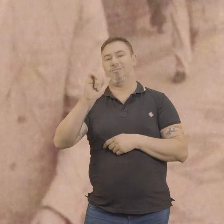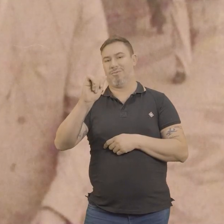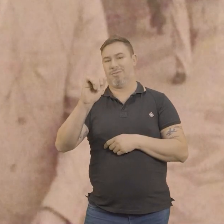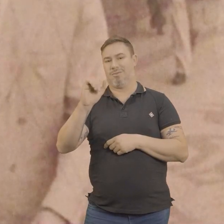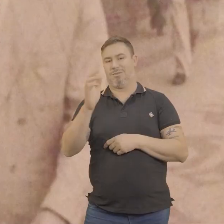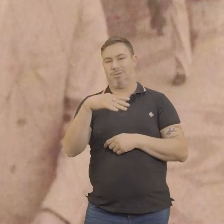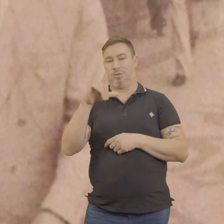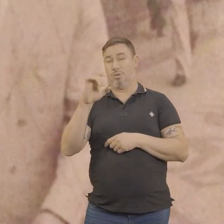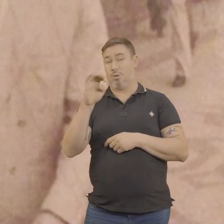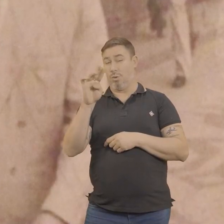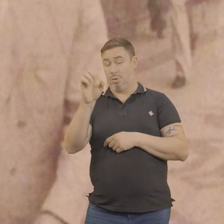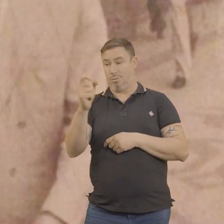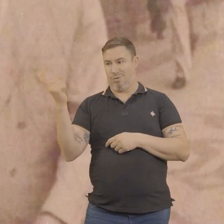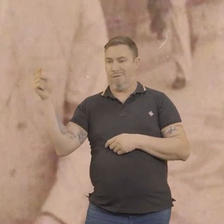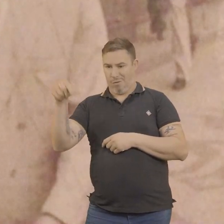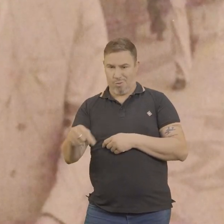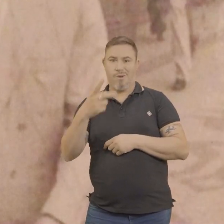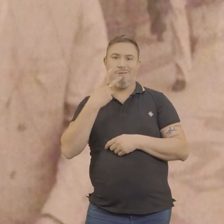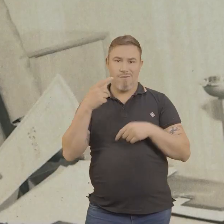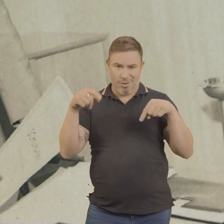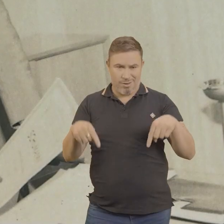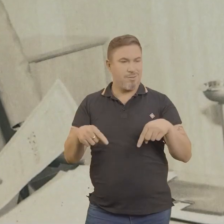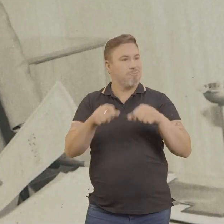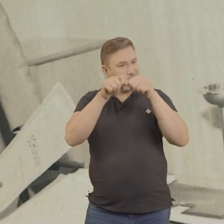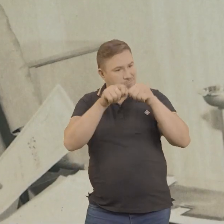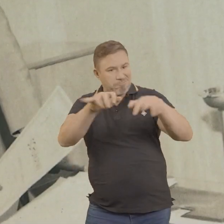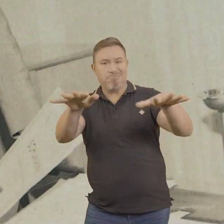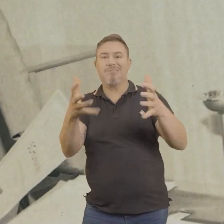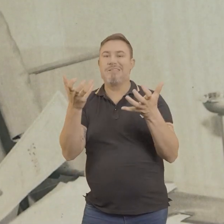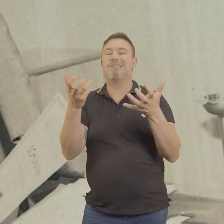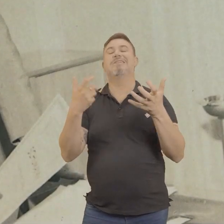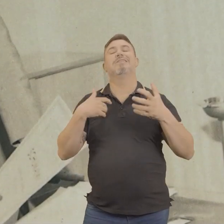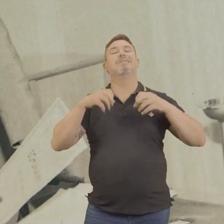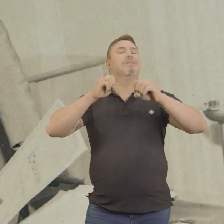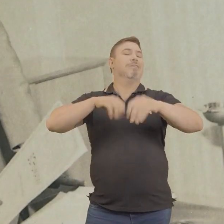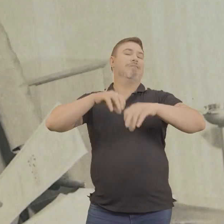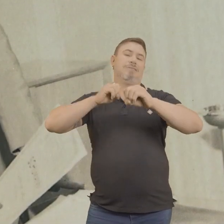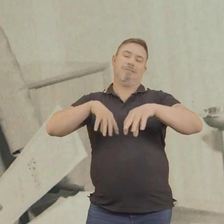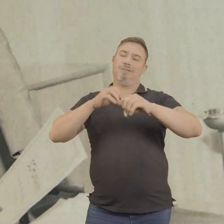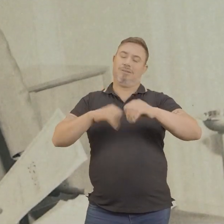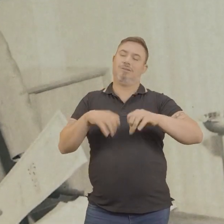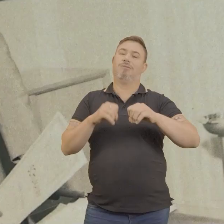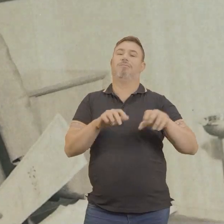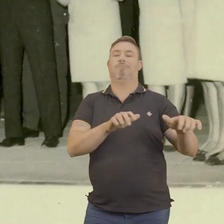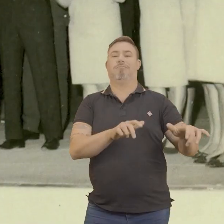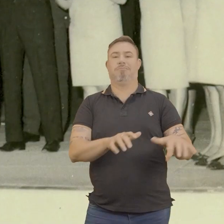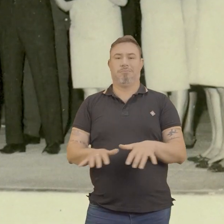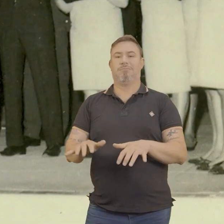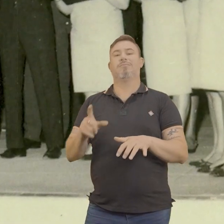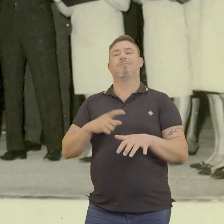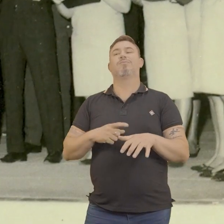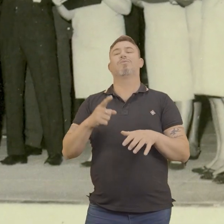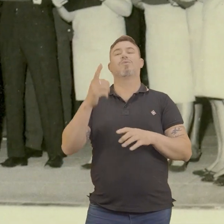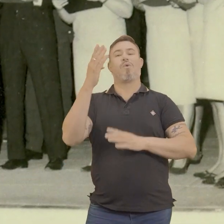jovem entusiasta, ele quis assim expandir o conservatório no sentido de dar lugar ao